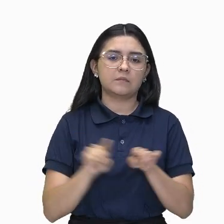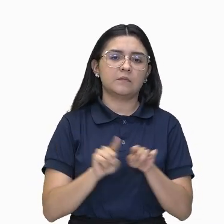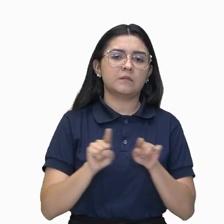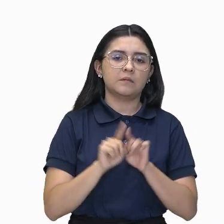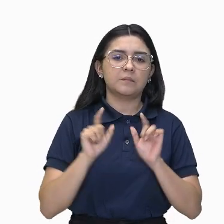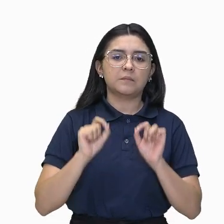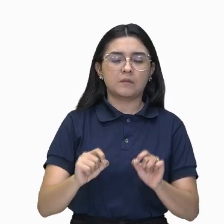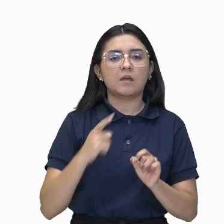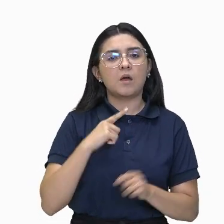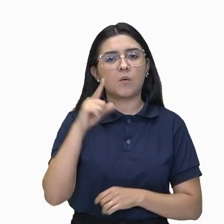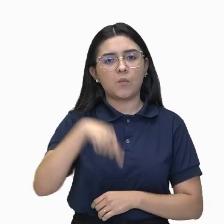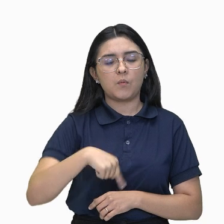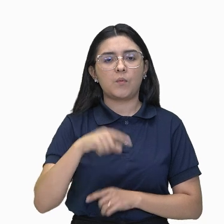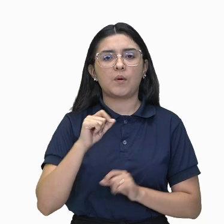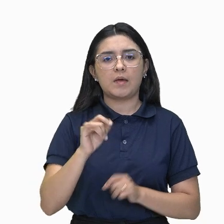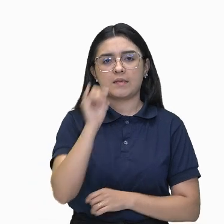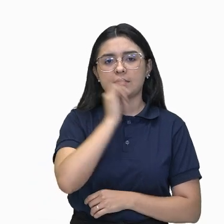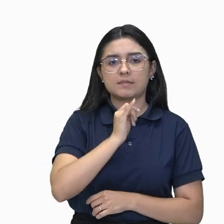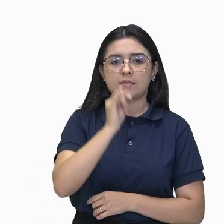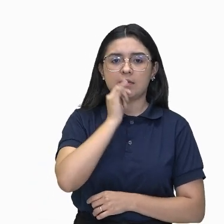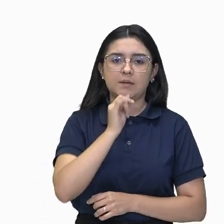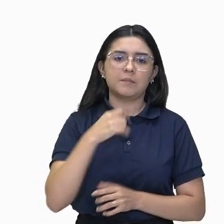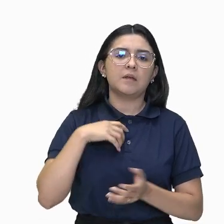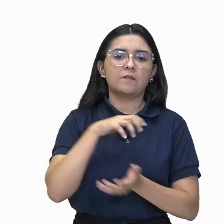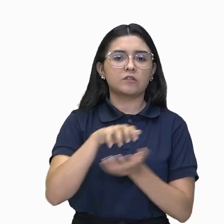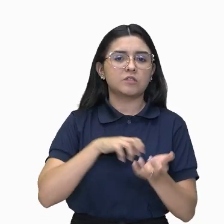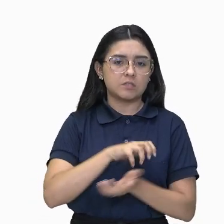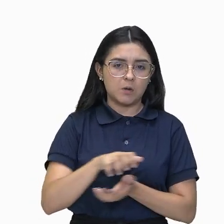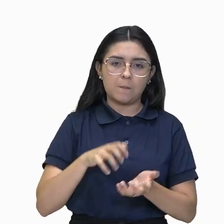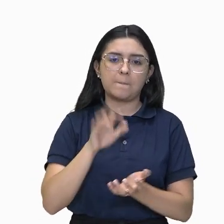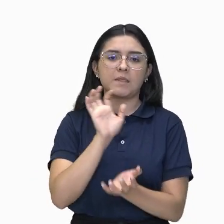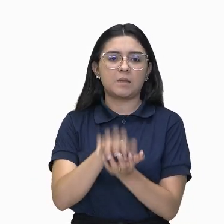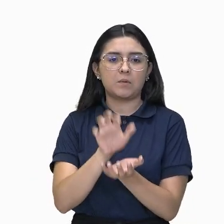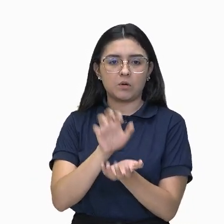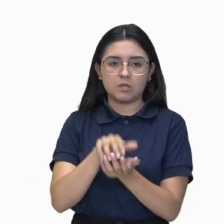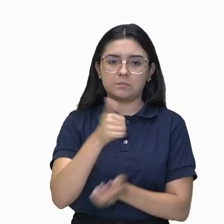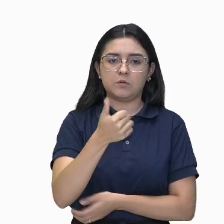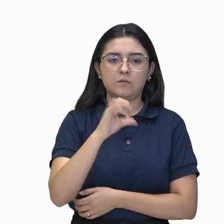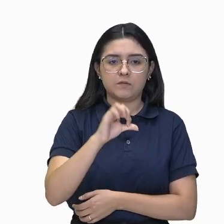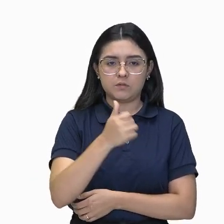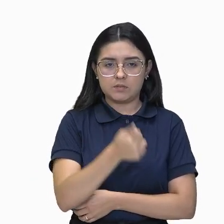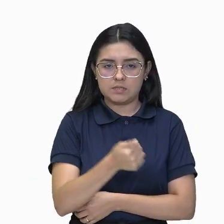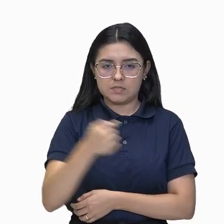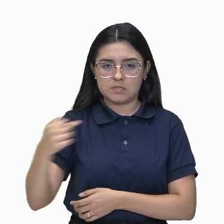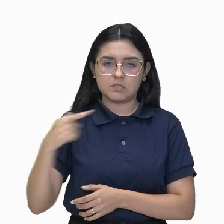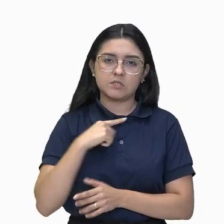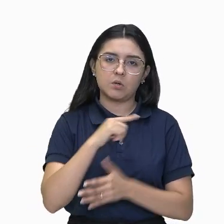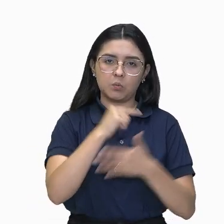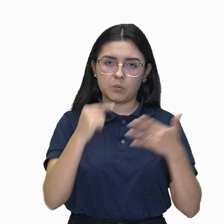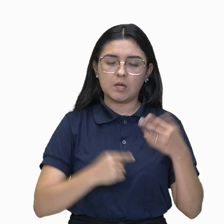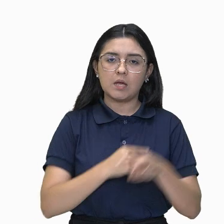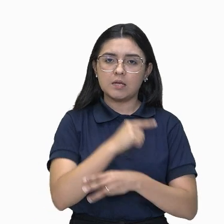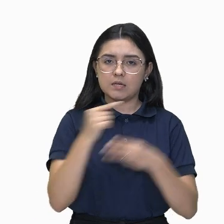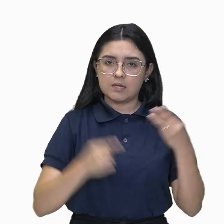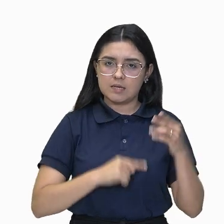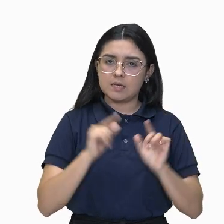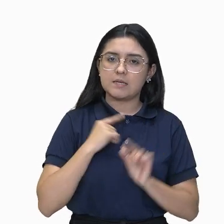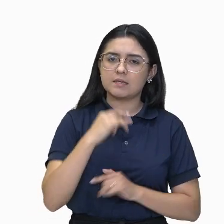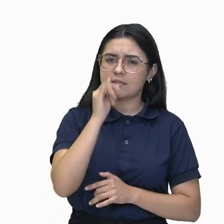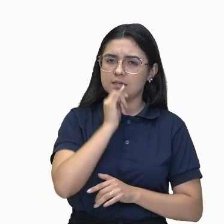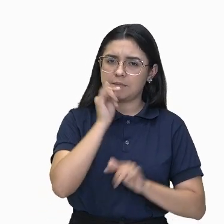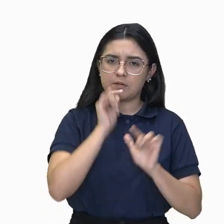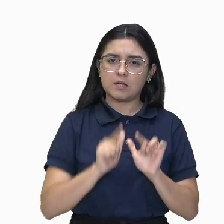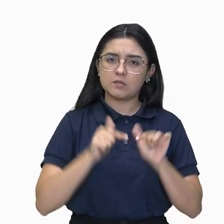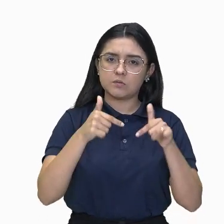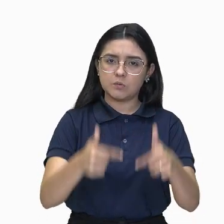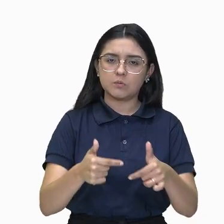Revolução Pernambucana, de 1917, são exemplos claros desses movimentos abolicionistas que estavam presentes na